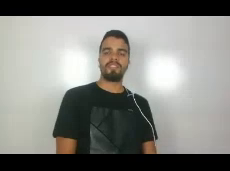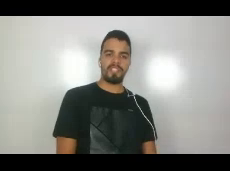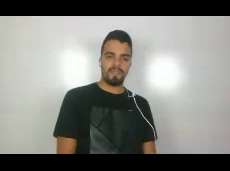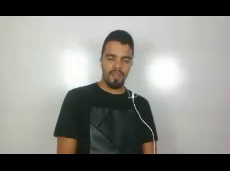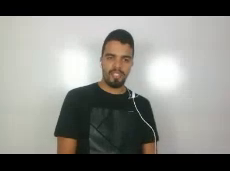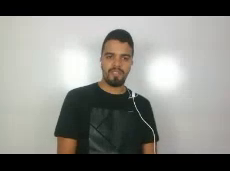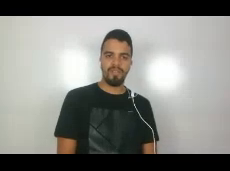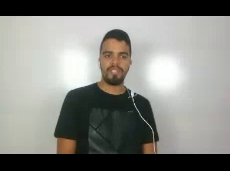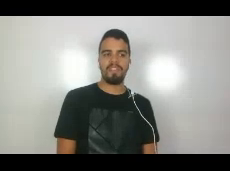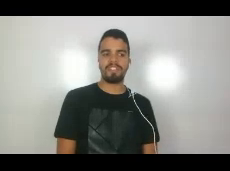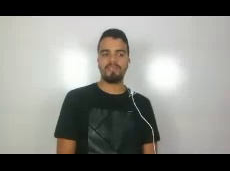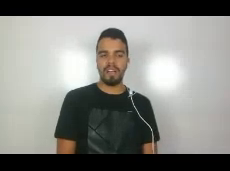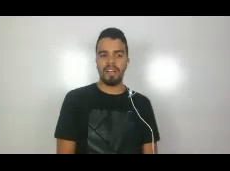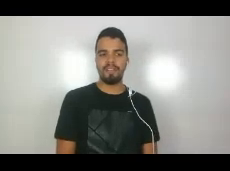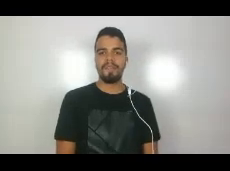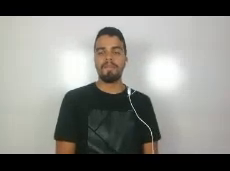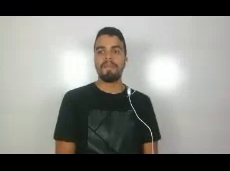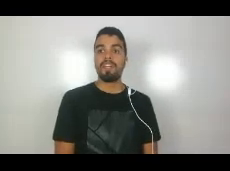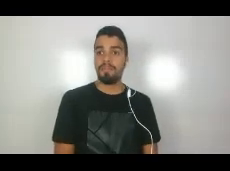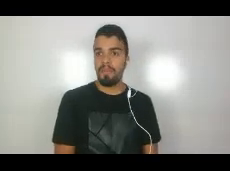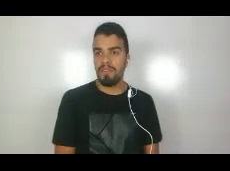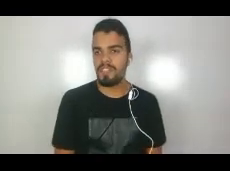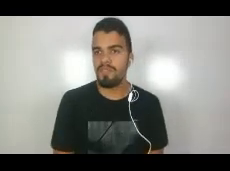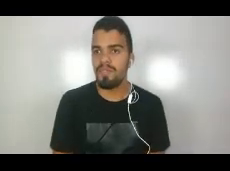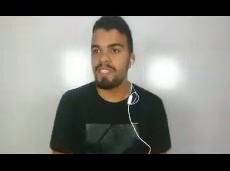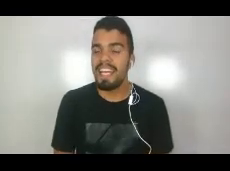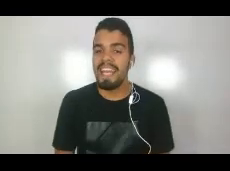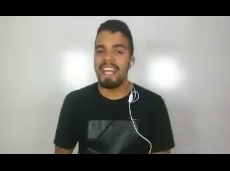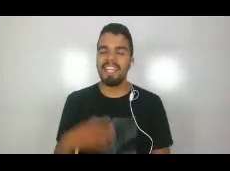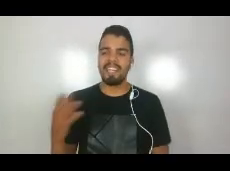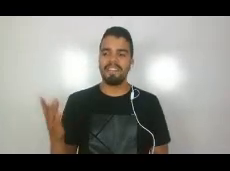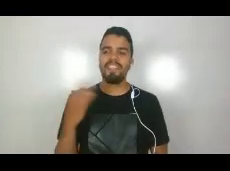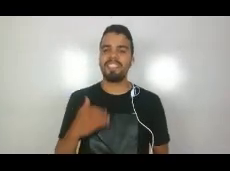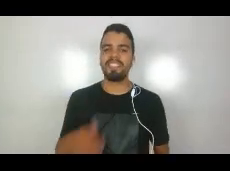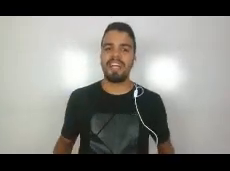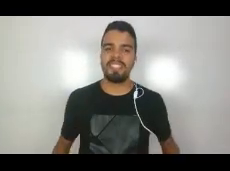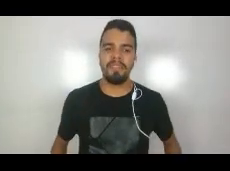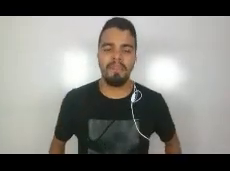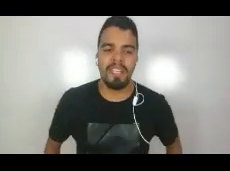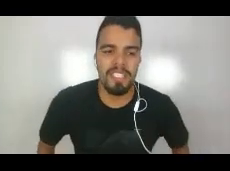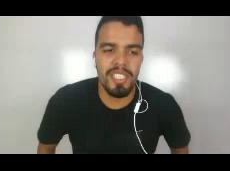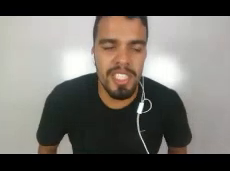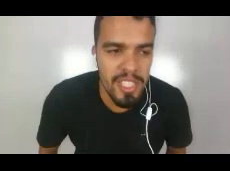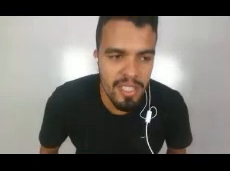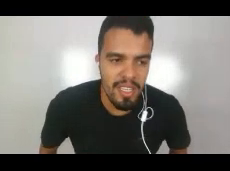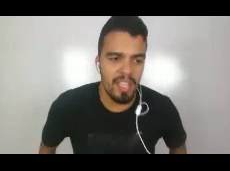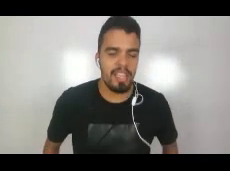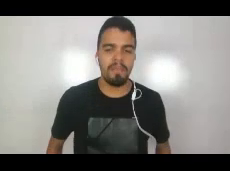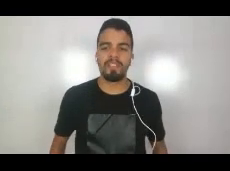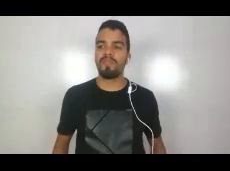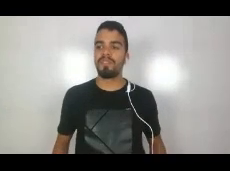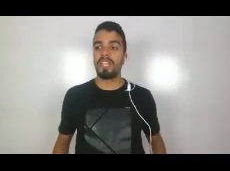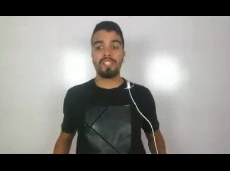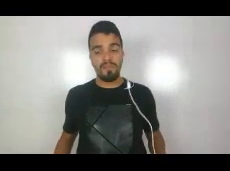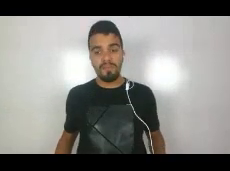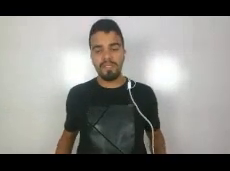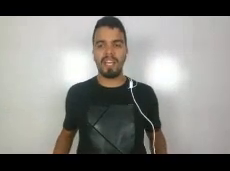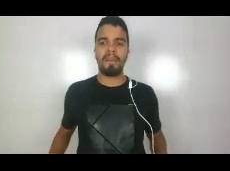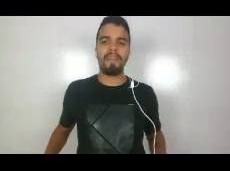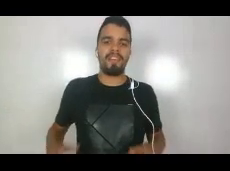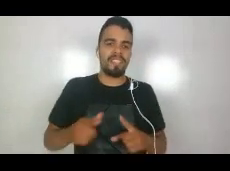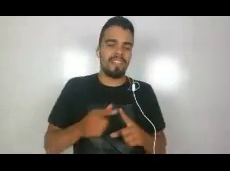vocabulários de meio de transporte, de cores, de vestuário, de profissões. Ele já vem da disciplina de Libras no